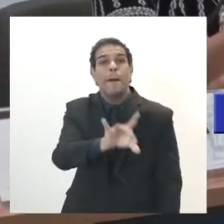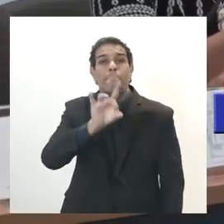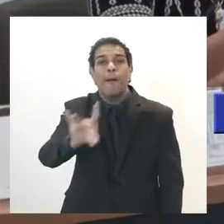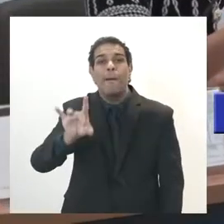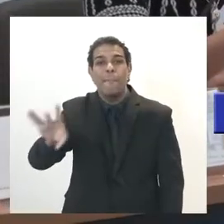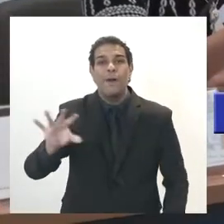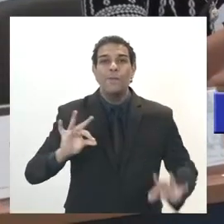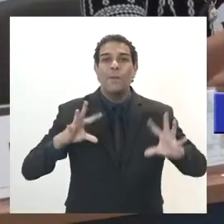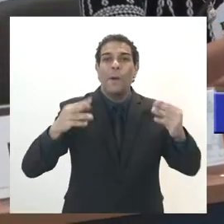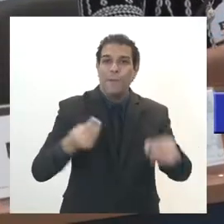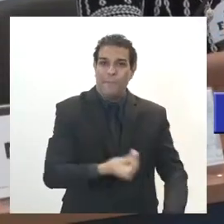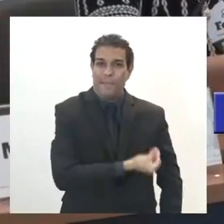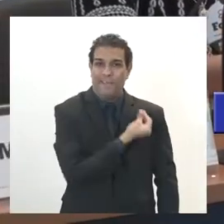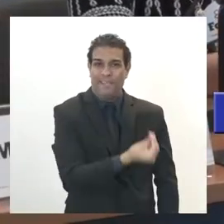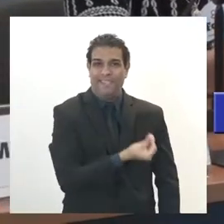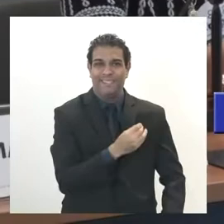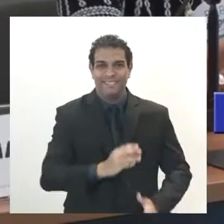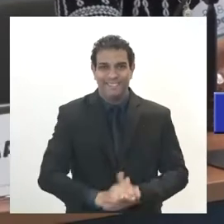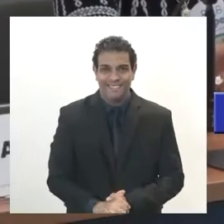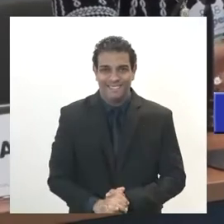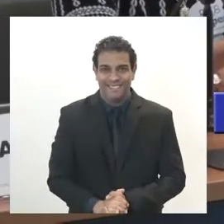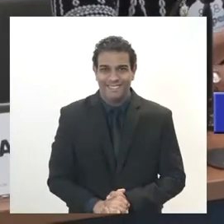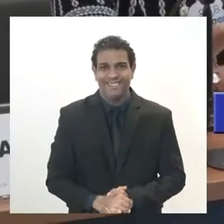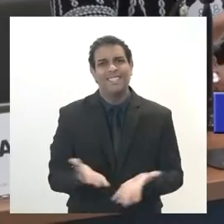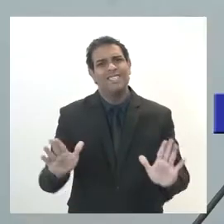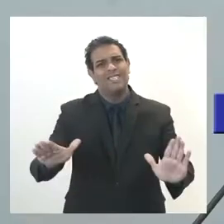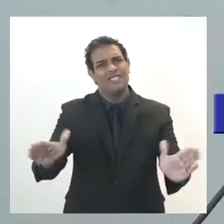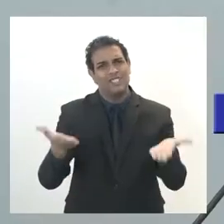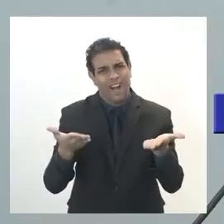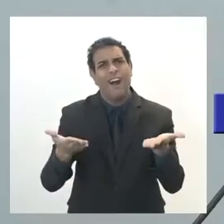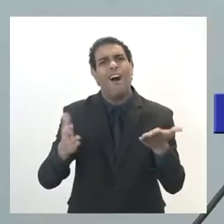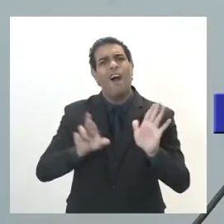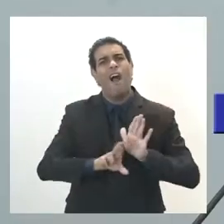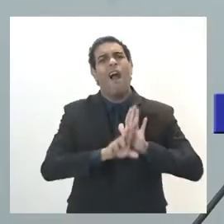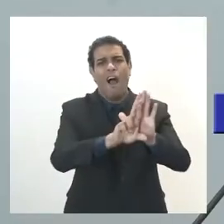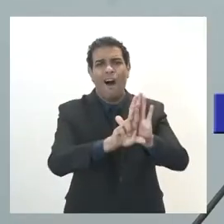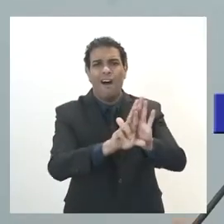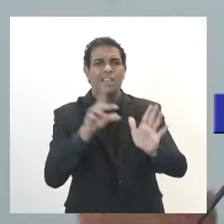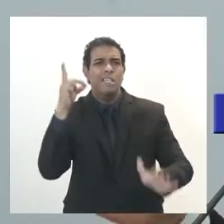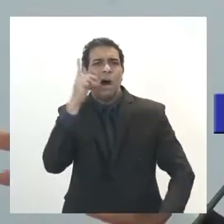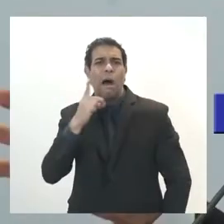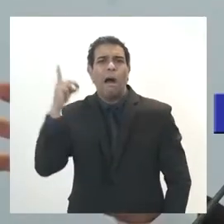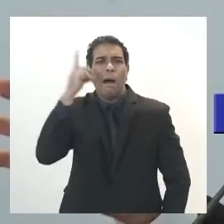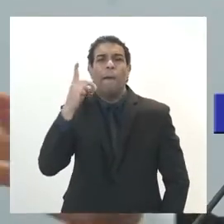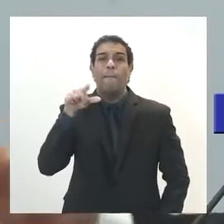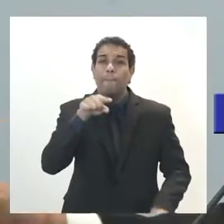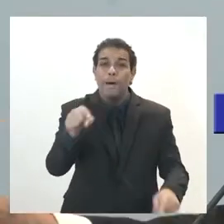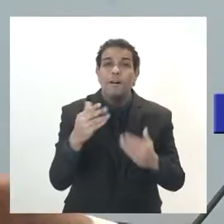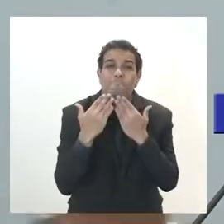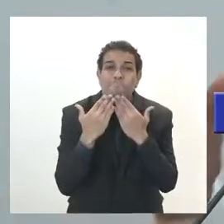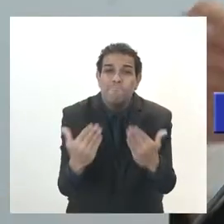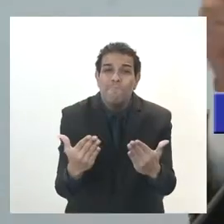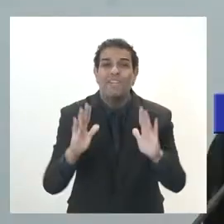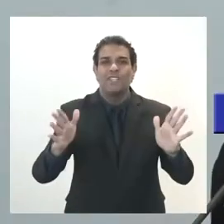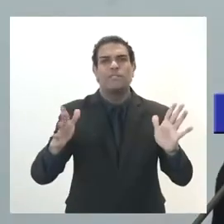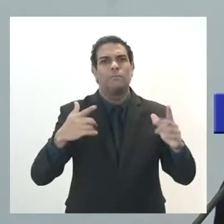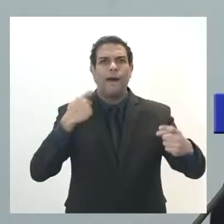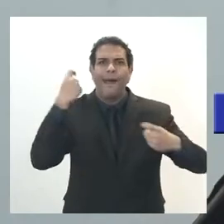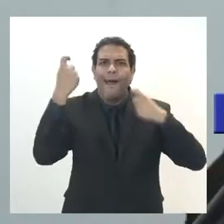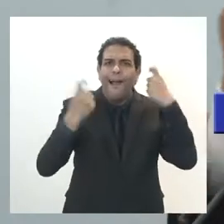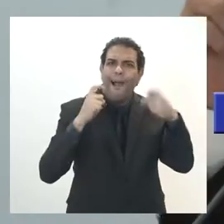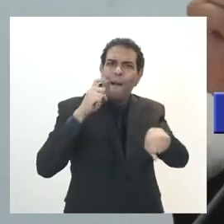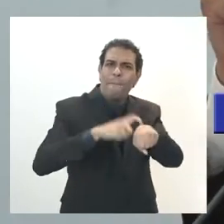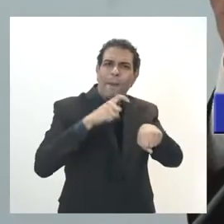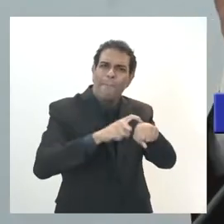dos Presentes vou já fez várias de tanto waldeck carneiro e mágica do pedido eu tenho uma preocupação